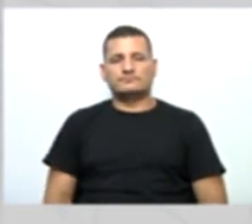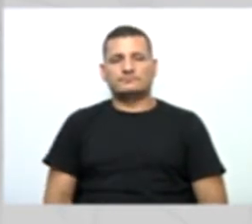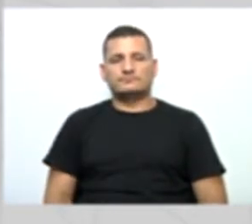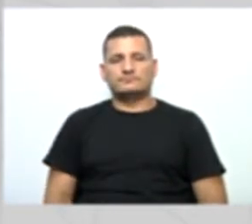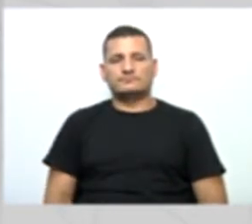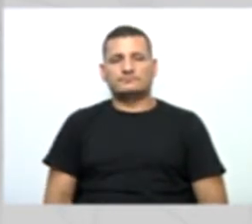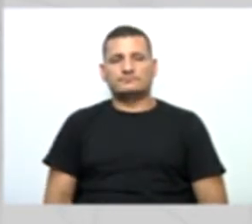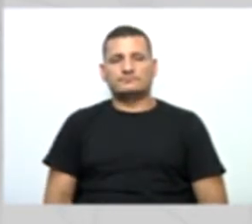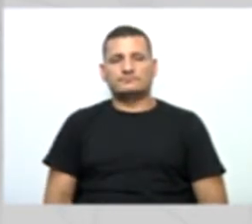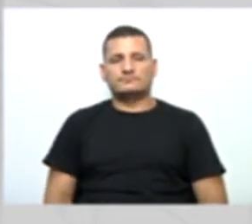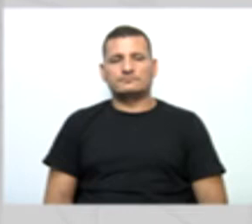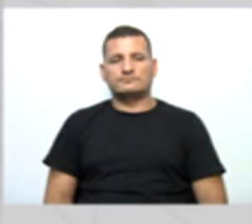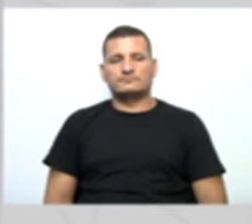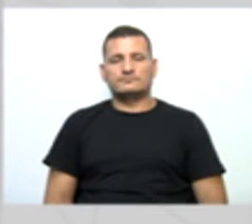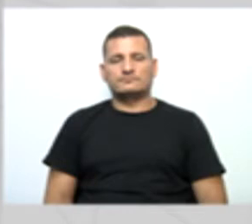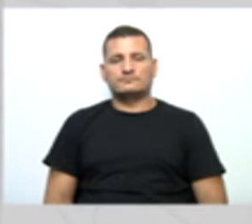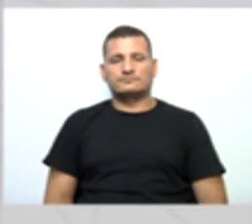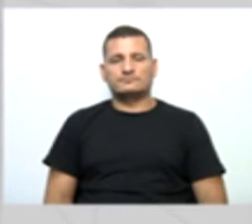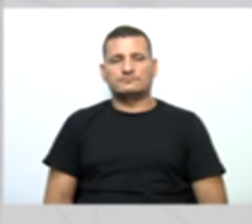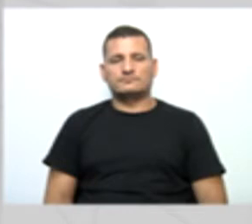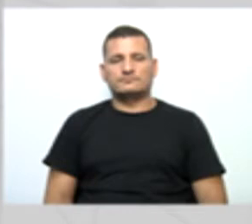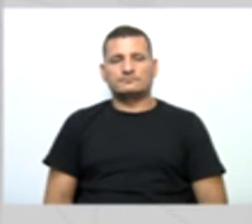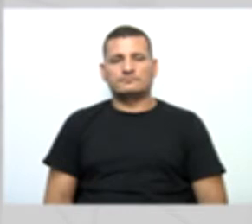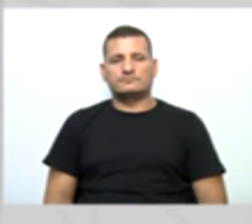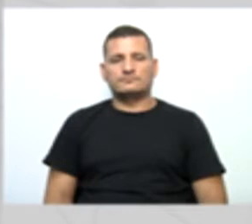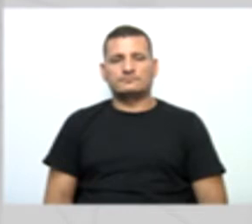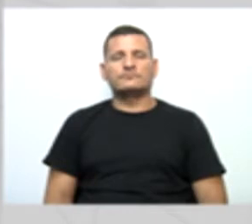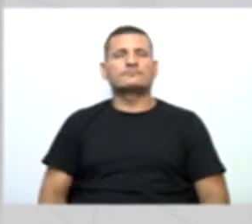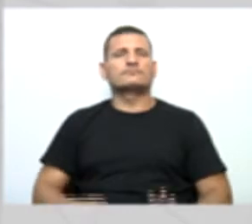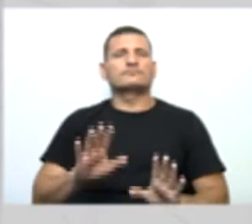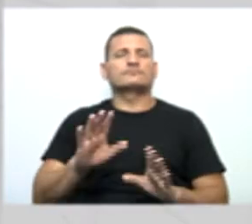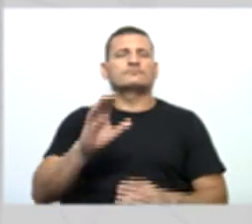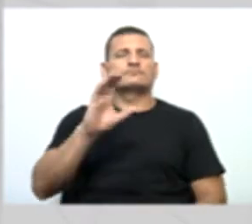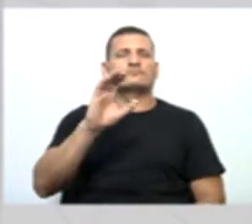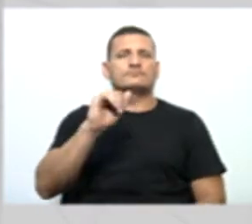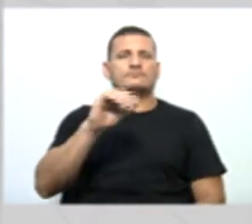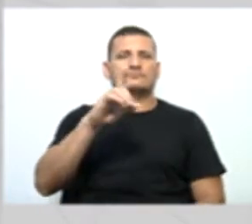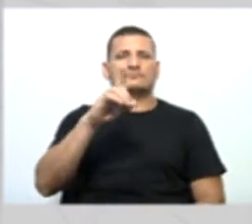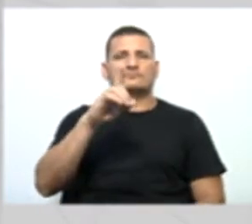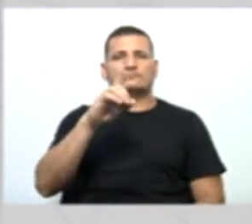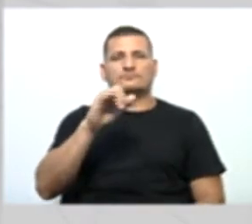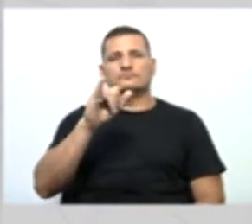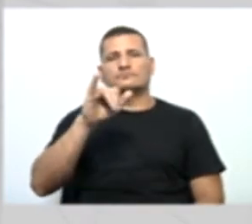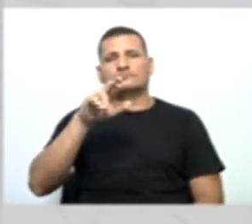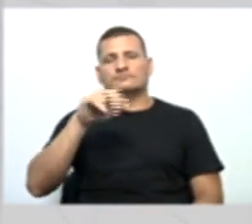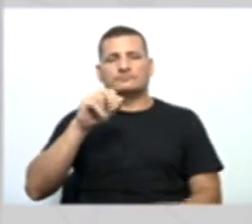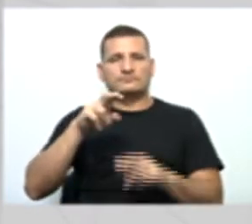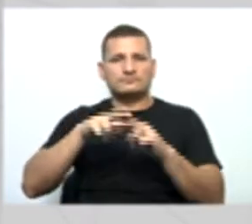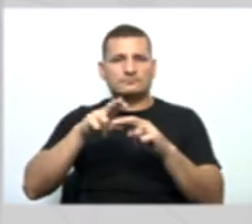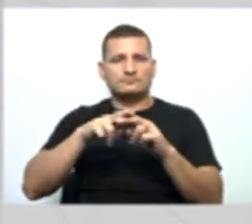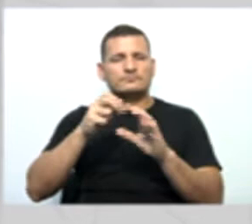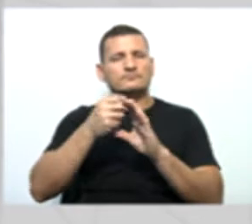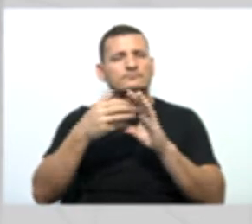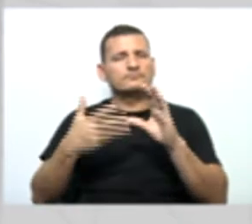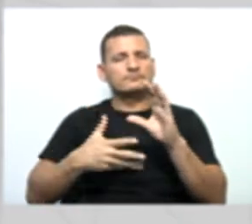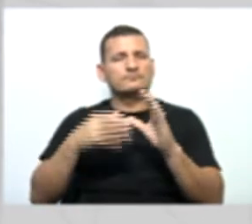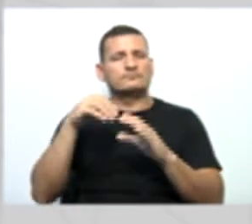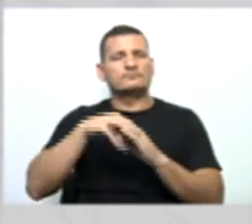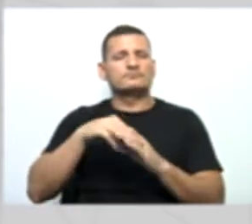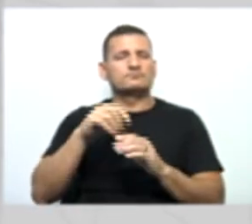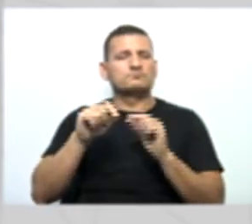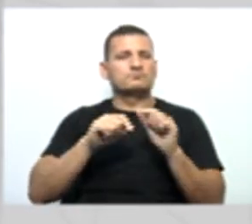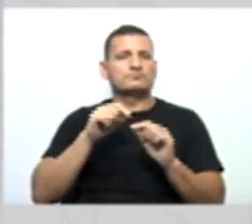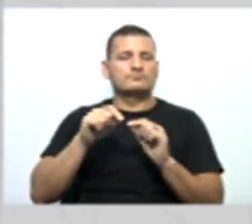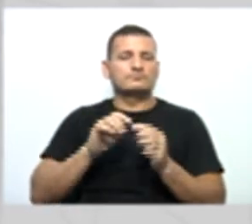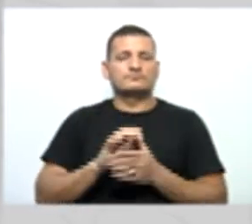ser cadeira. Quais os atributos que eu citei anteriormente que a nossa cadeira